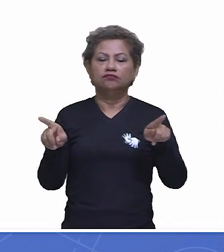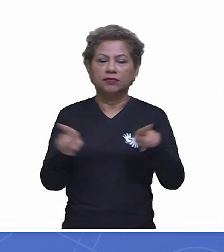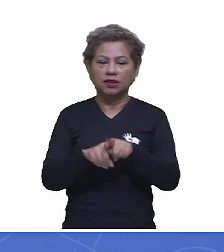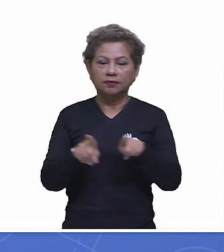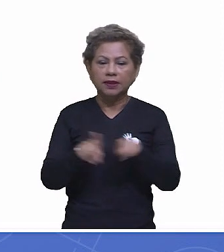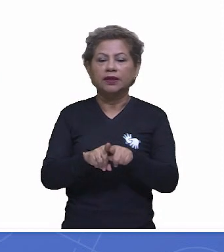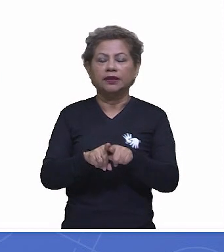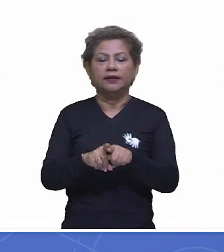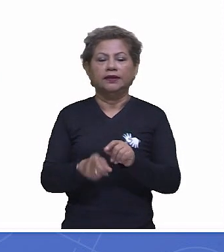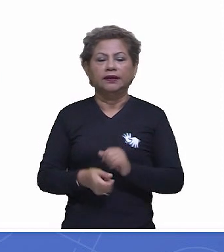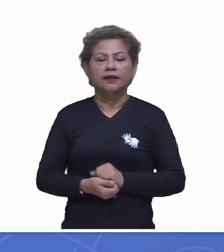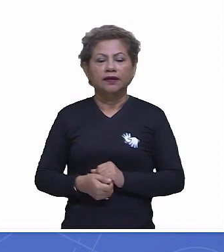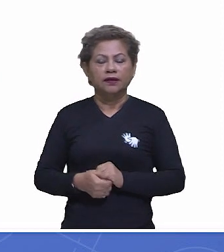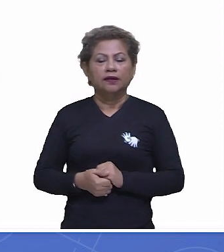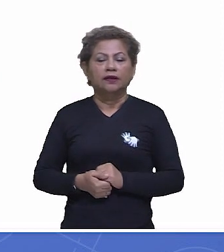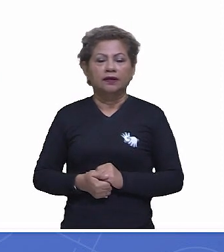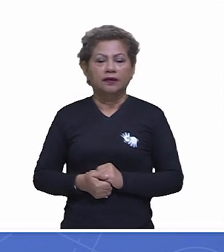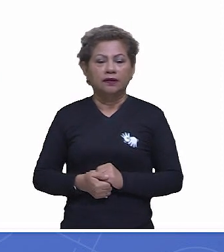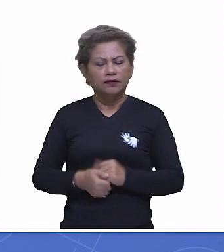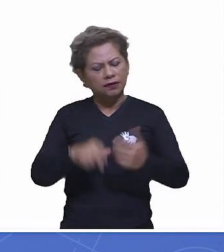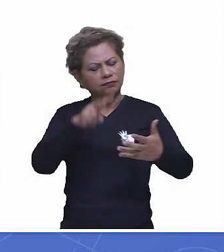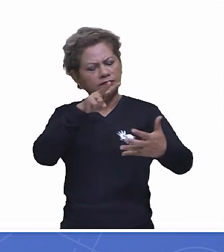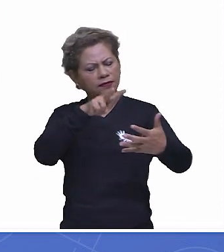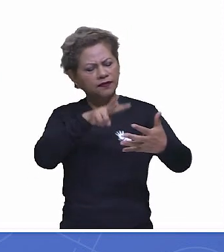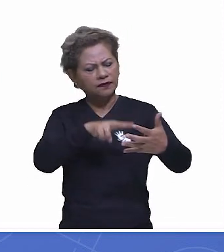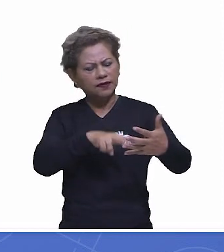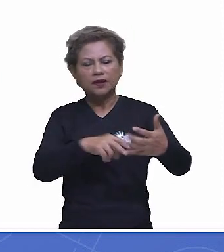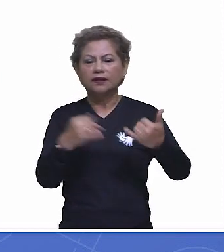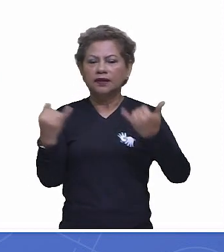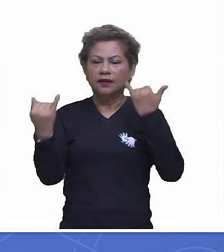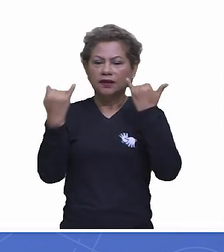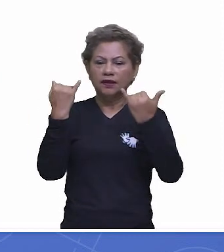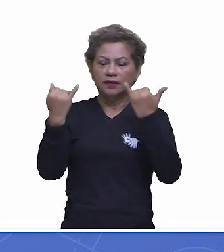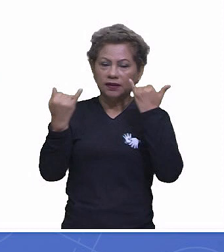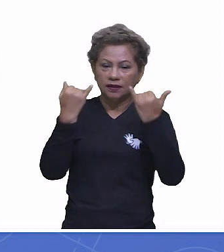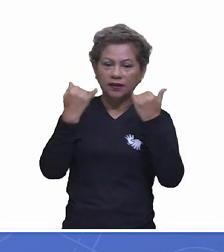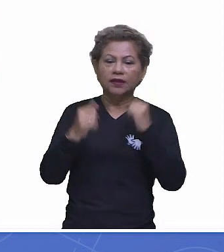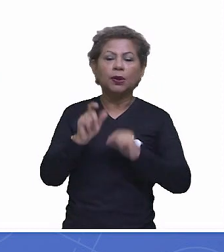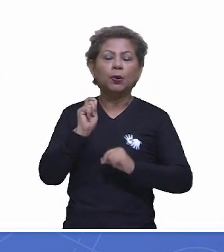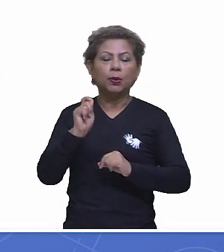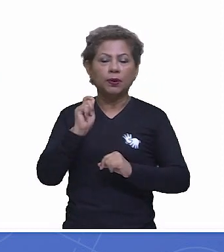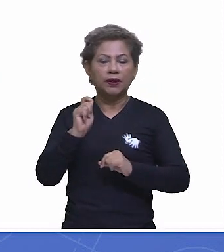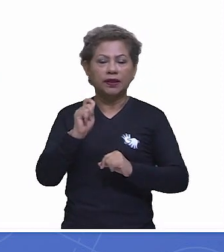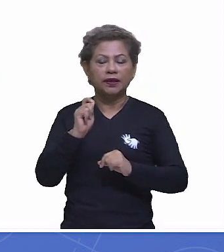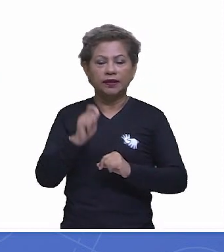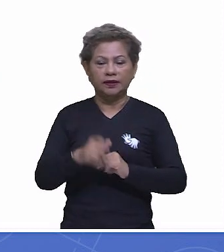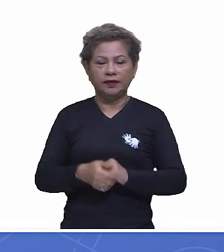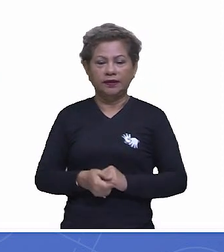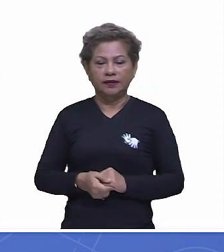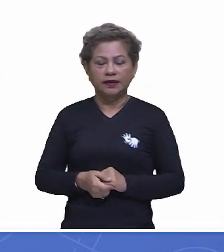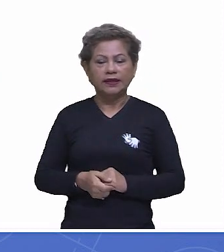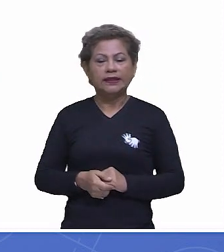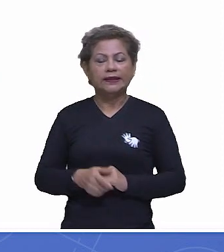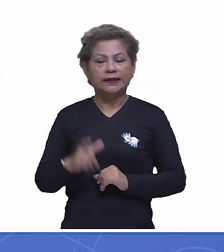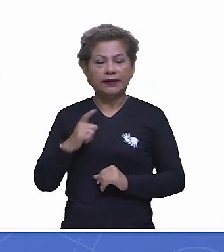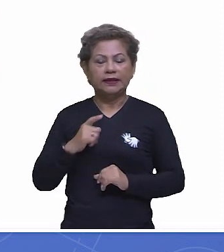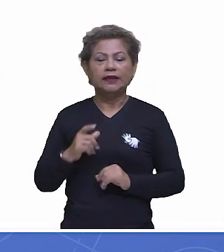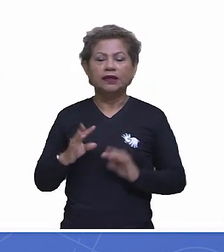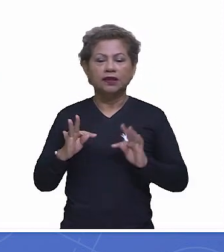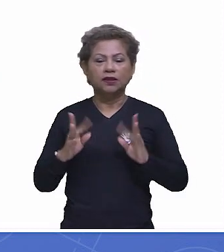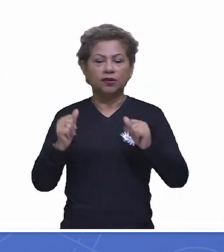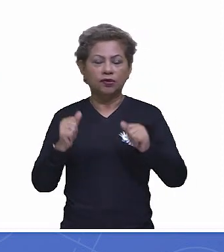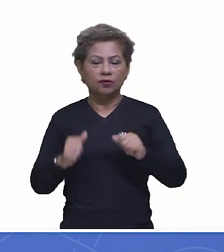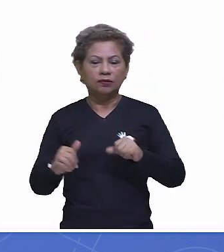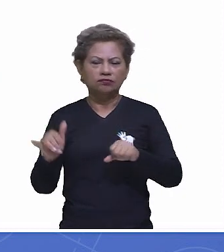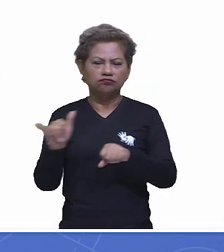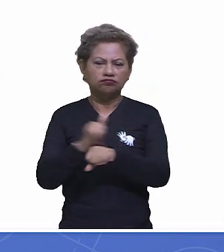pergunta. Utilizando as estratégias de leitura, leia e responda o que se pede. Lembrando que nós temos todas as estratégias de leitura, né?